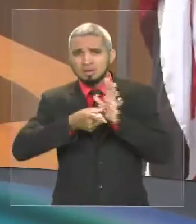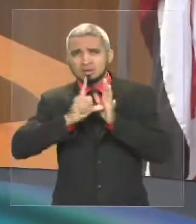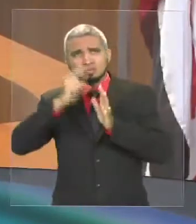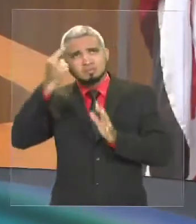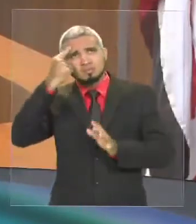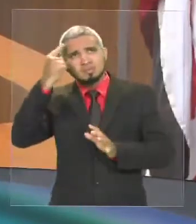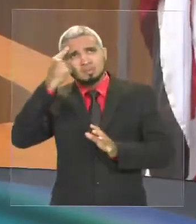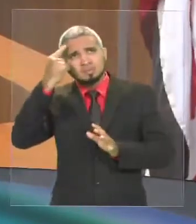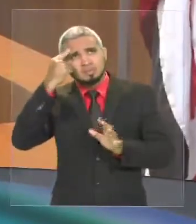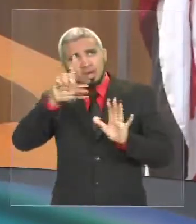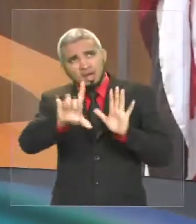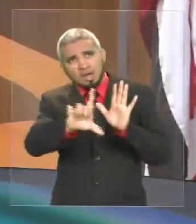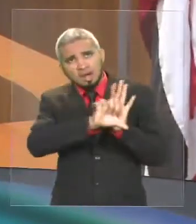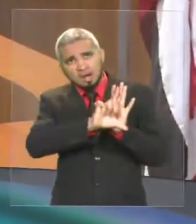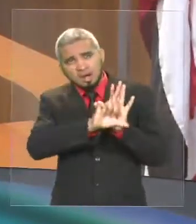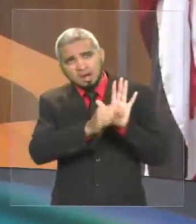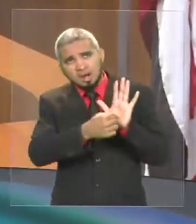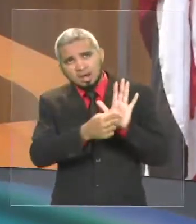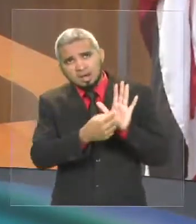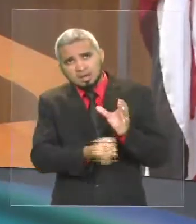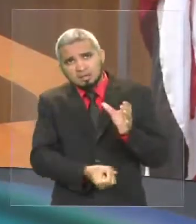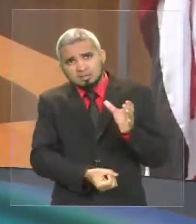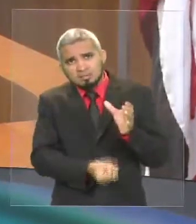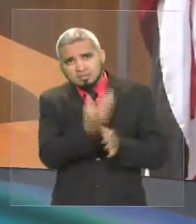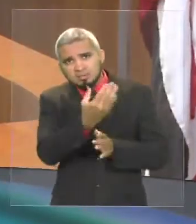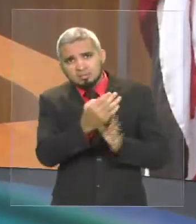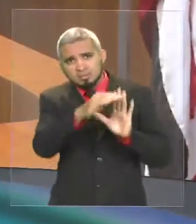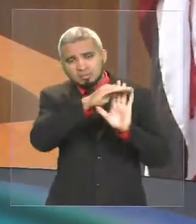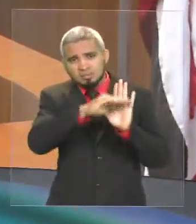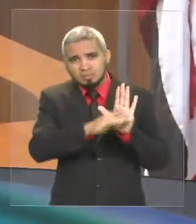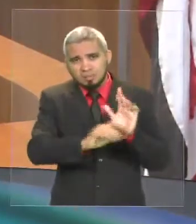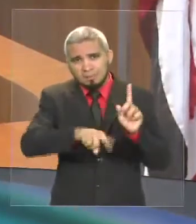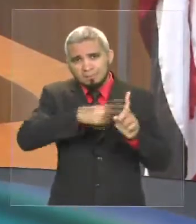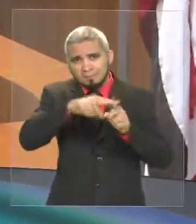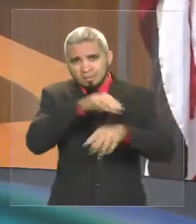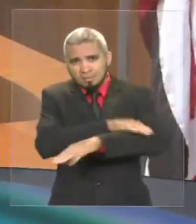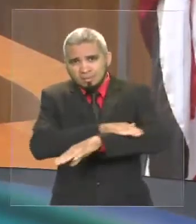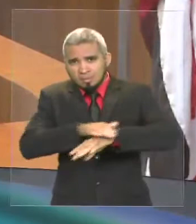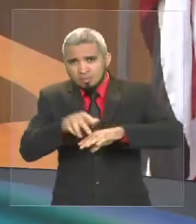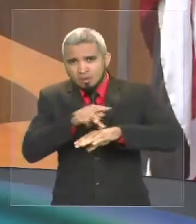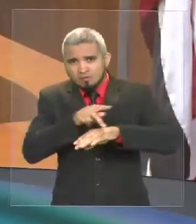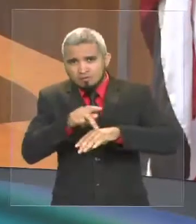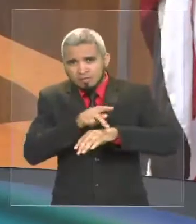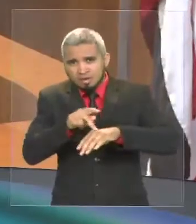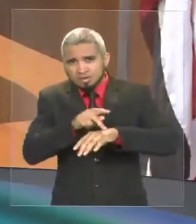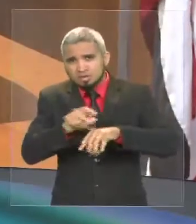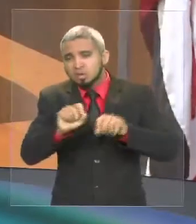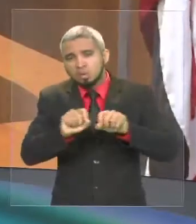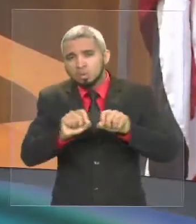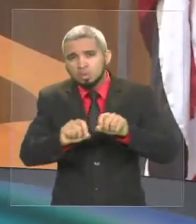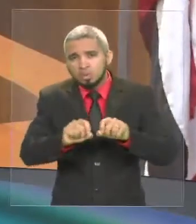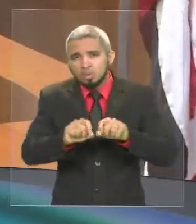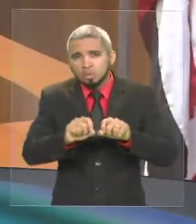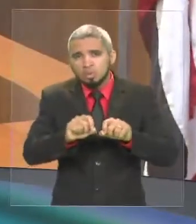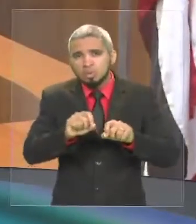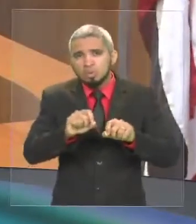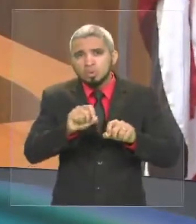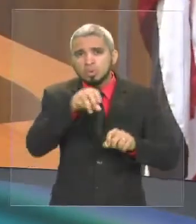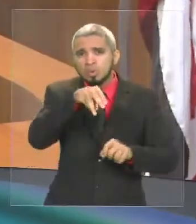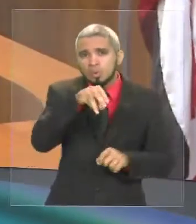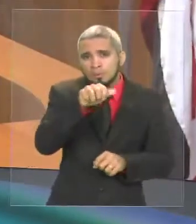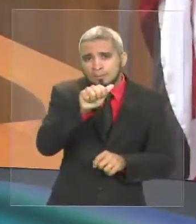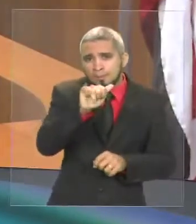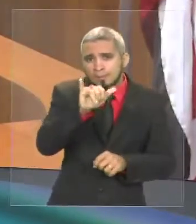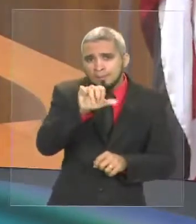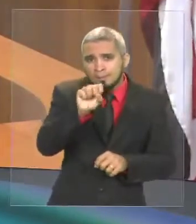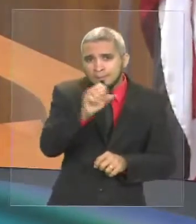Frota, que institui o programa Mais Asfalto, viesse fazer jus ao nome, que é mais asfalto e não menos